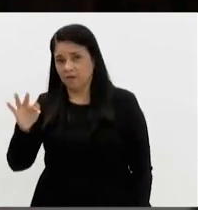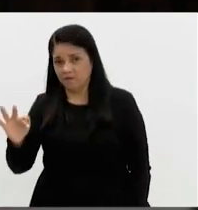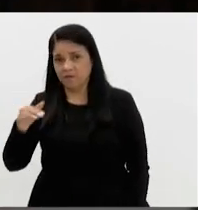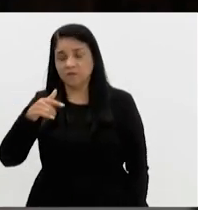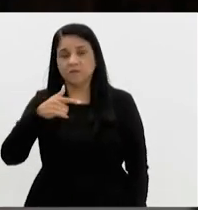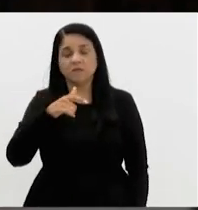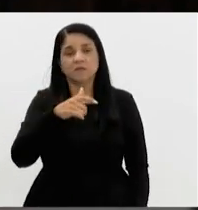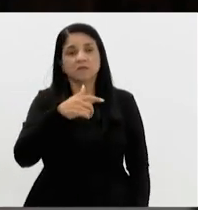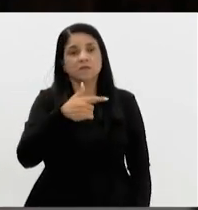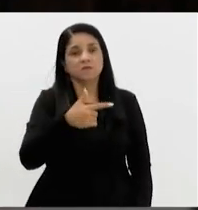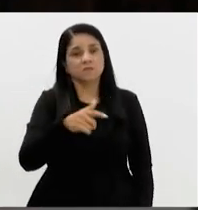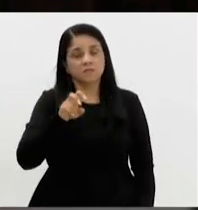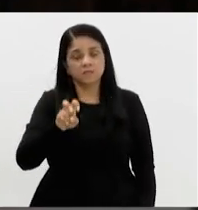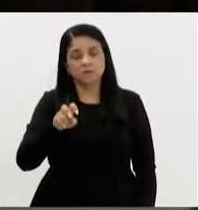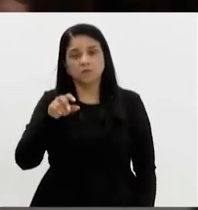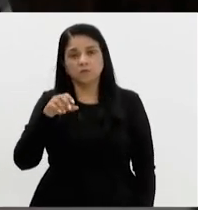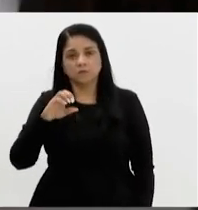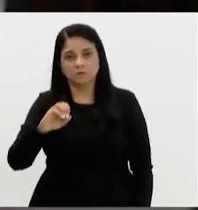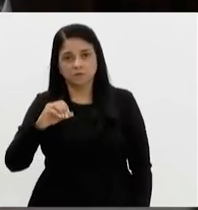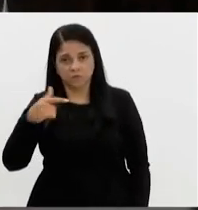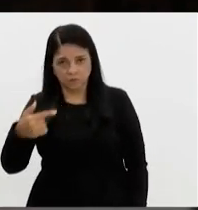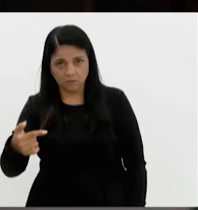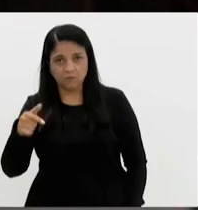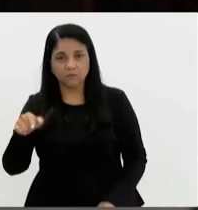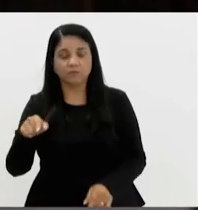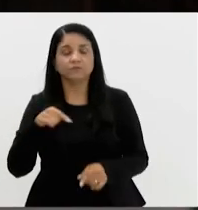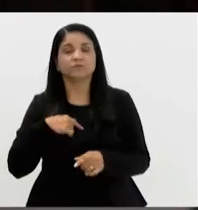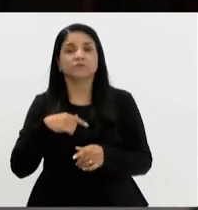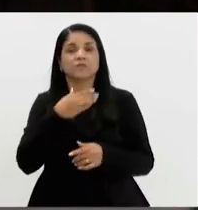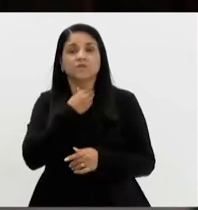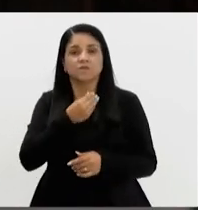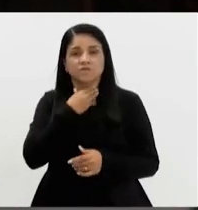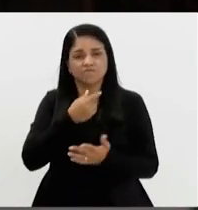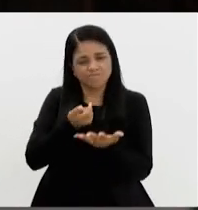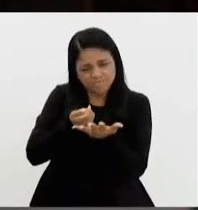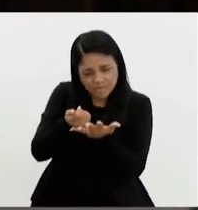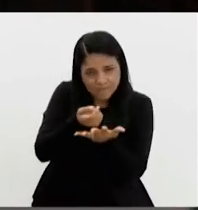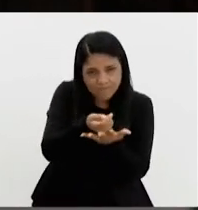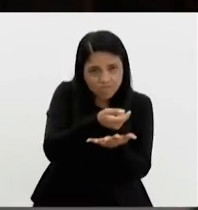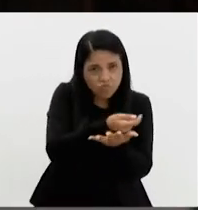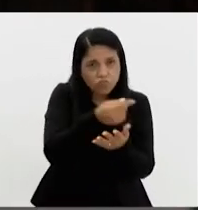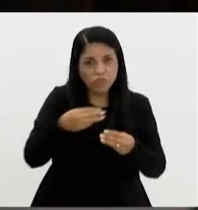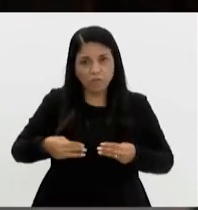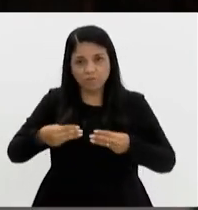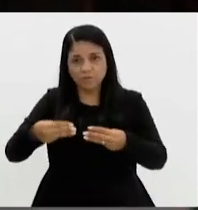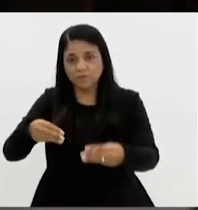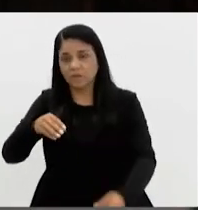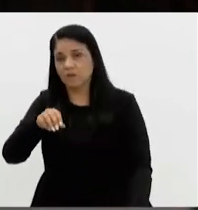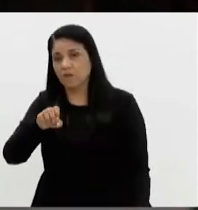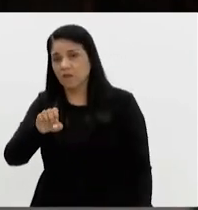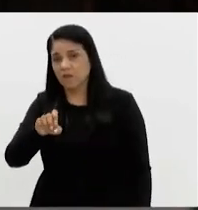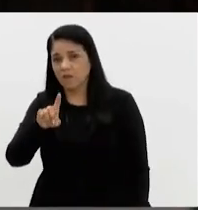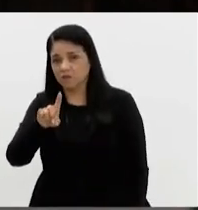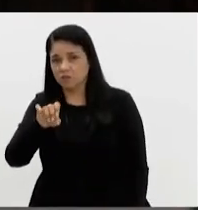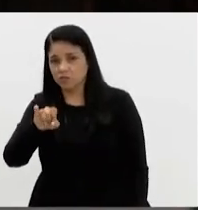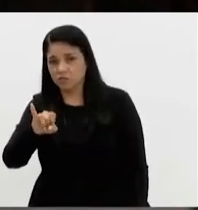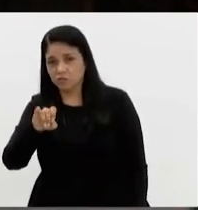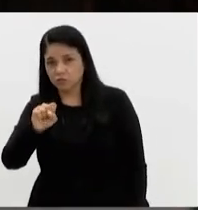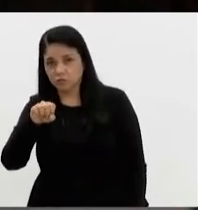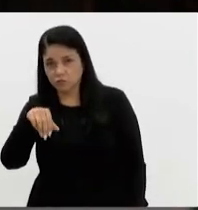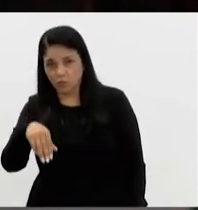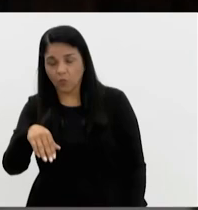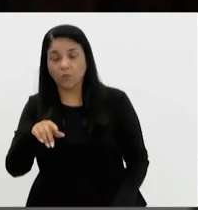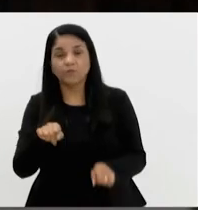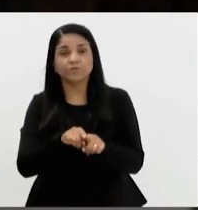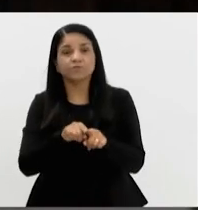em face do inquérito 4781 chamado inquérito das fake News de relatoria do ministro Edson faim bem como a ação direta de